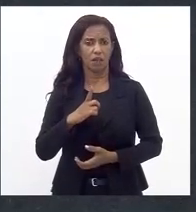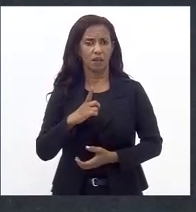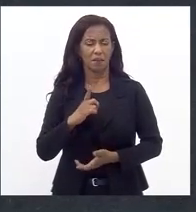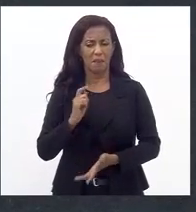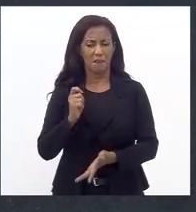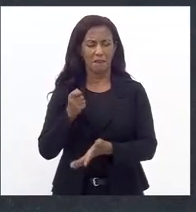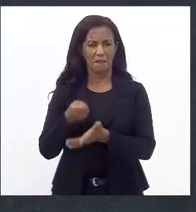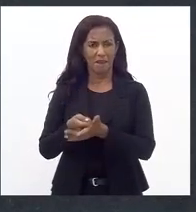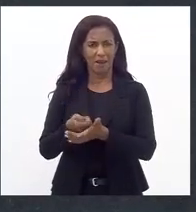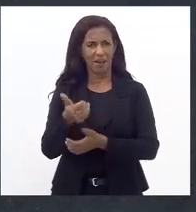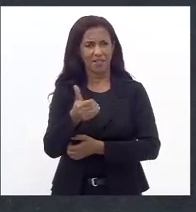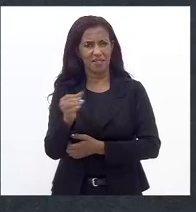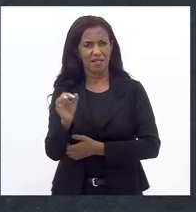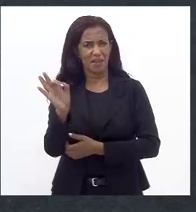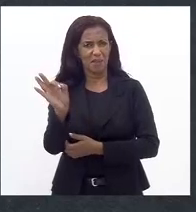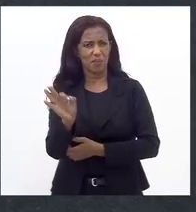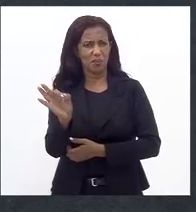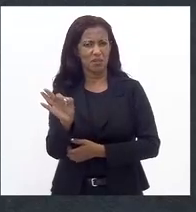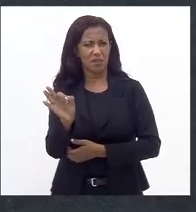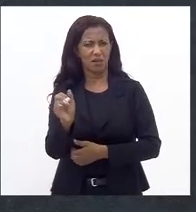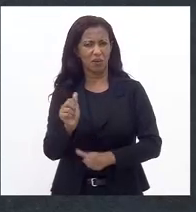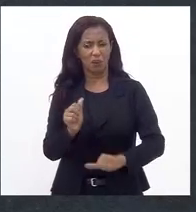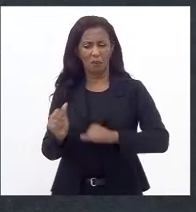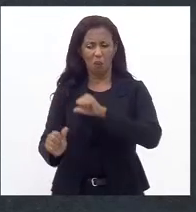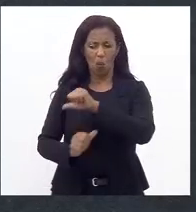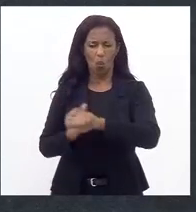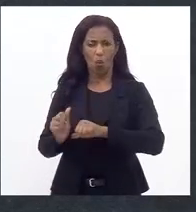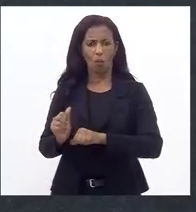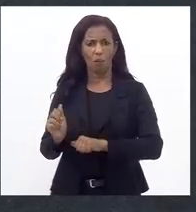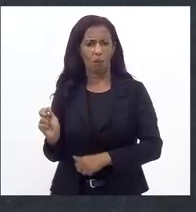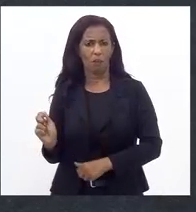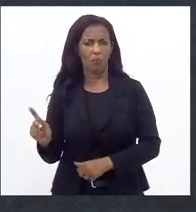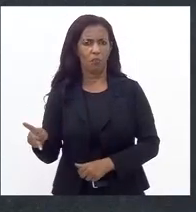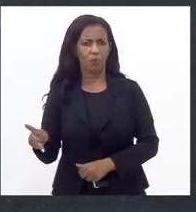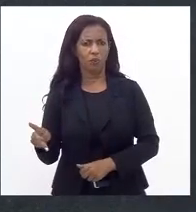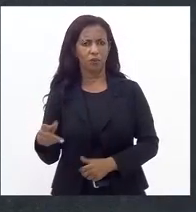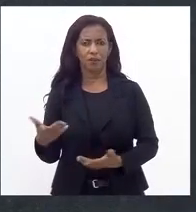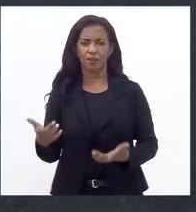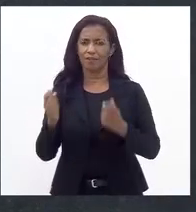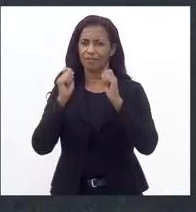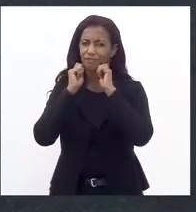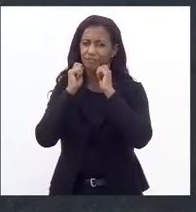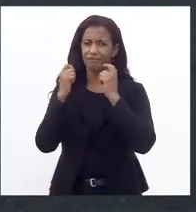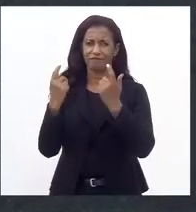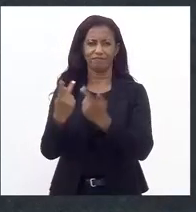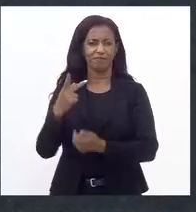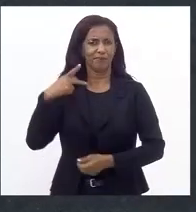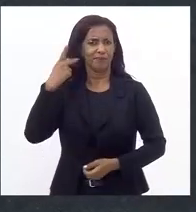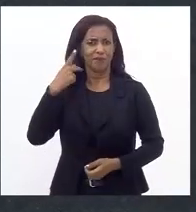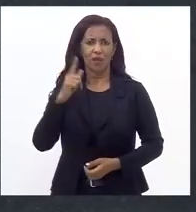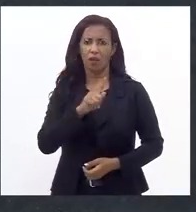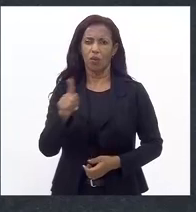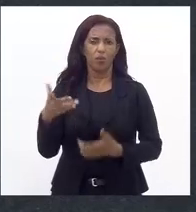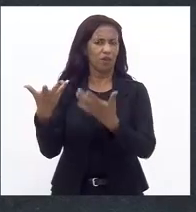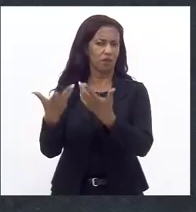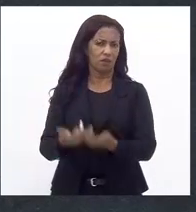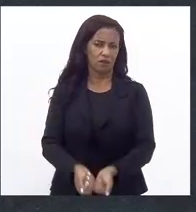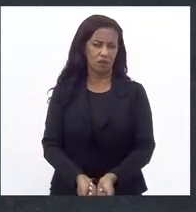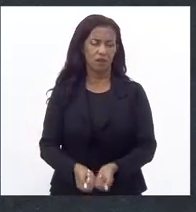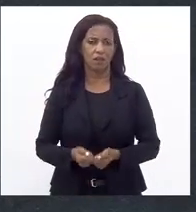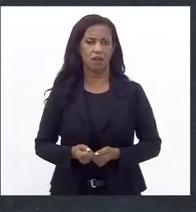pedágio de 100 porcento para aposentadoria este Parlamento não iria admitir